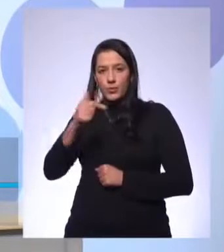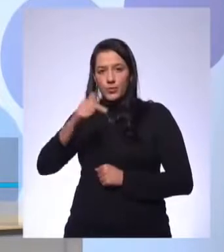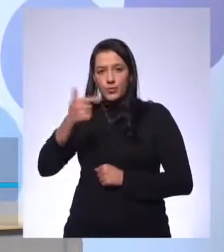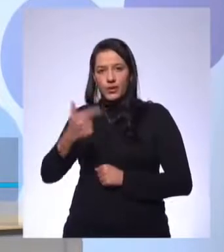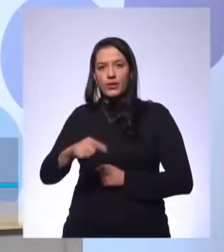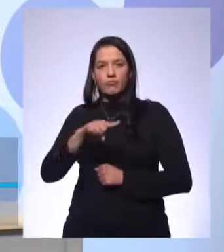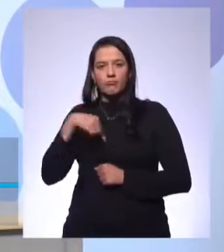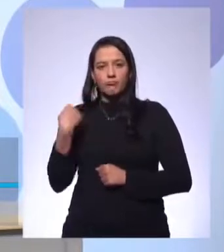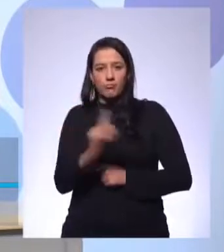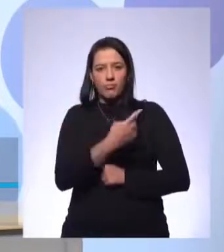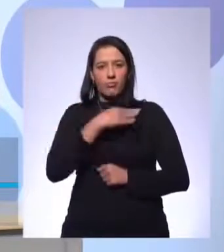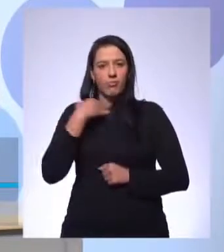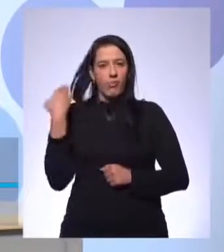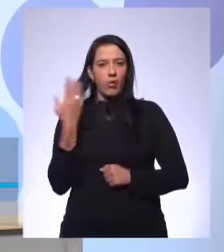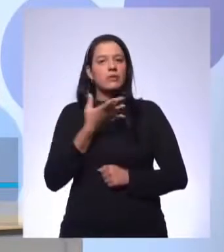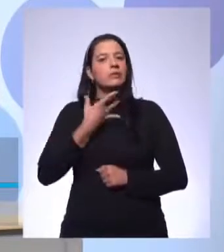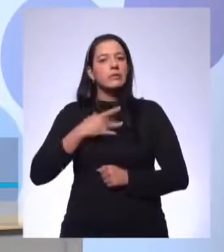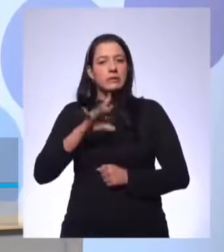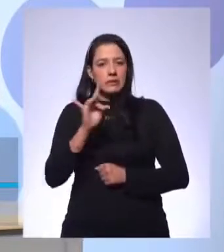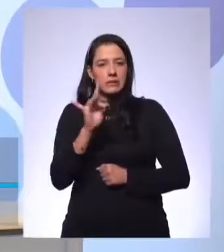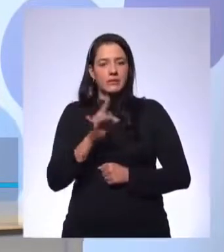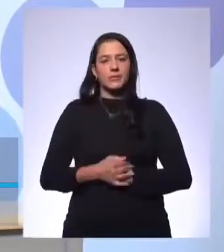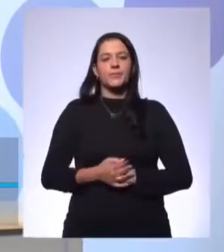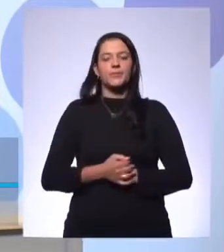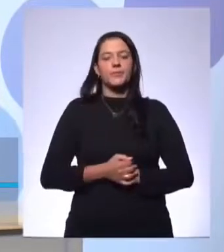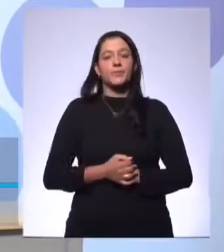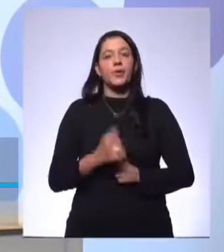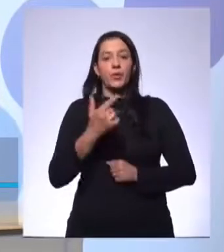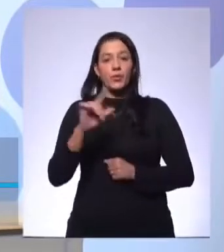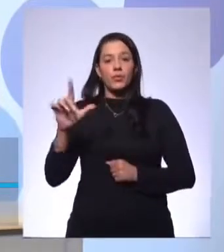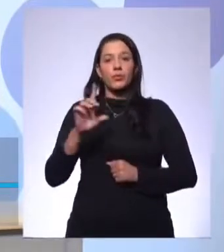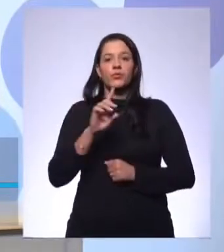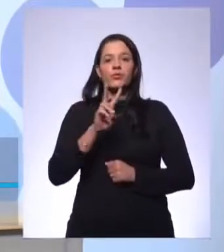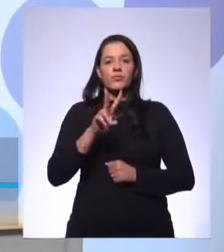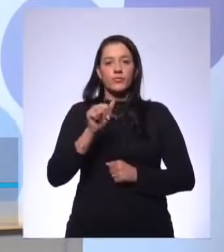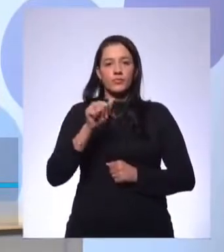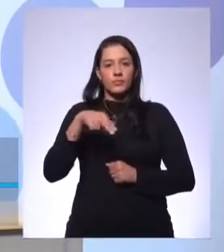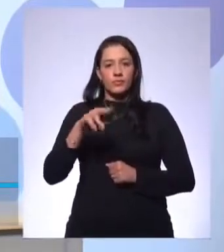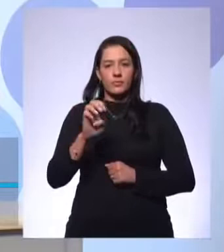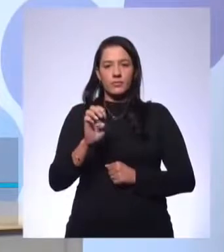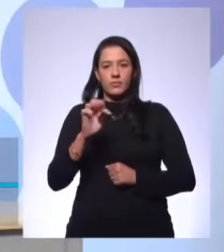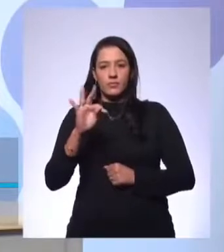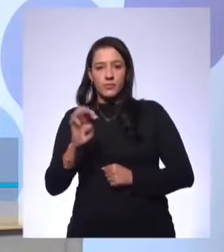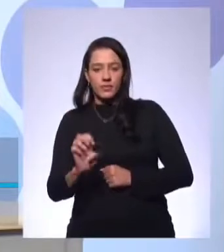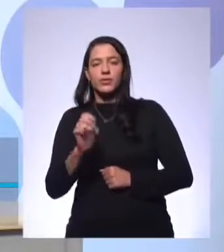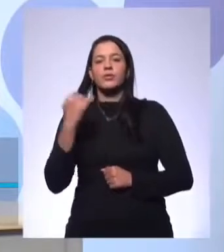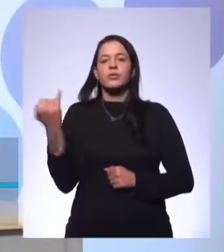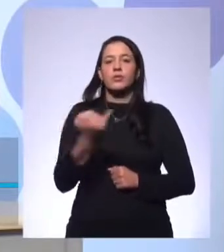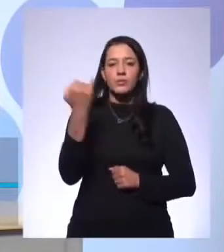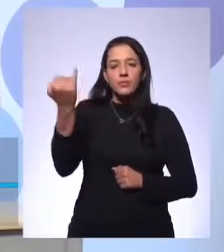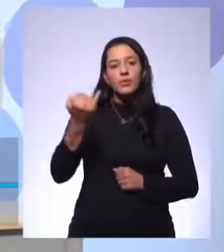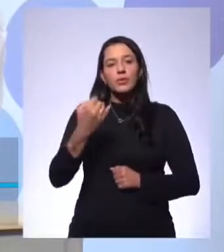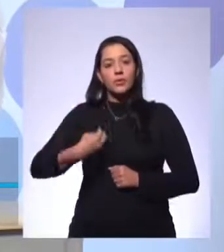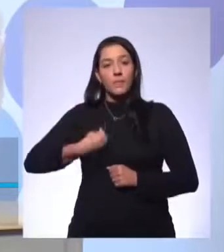Acho que é Vanette, colocou assim, ó, importante para a reprodução aquática e a nossa vida.